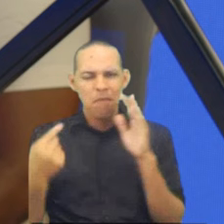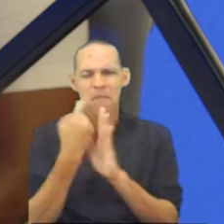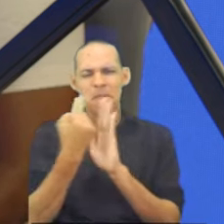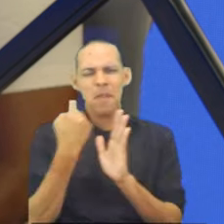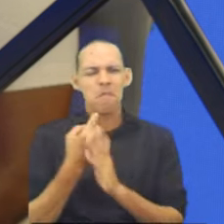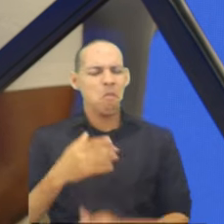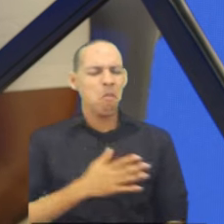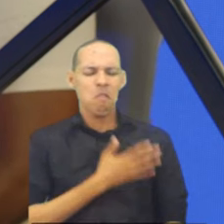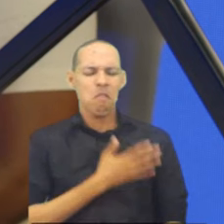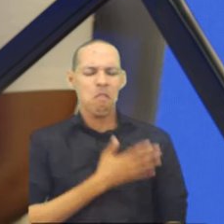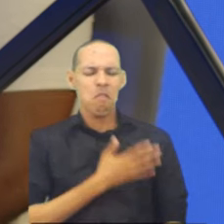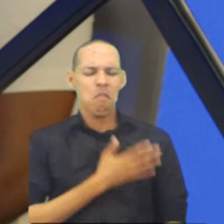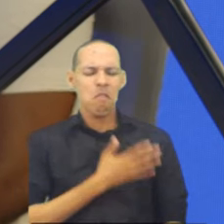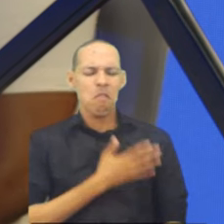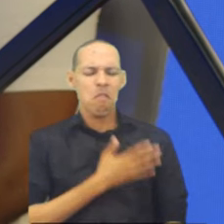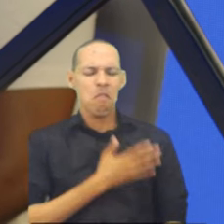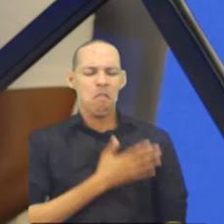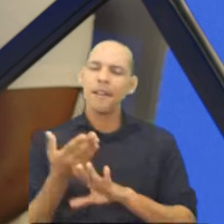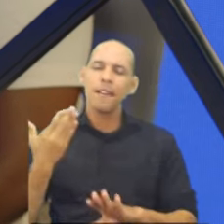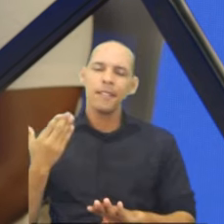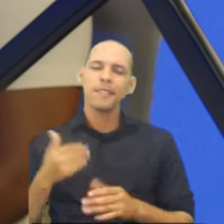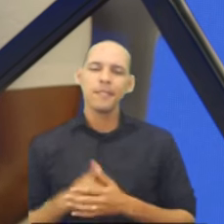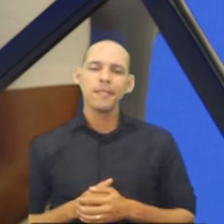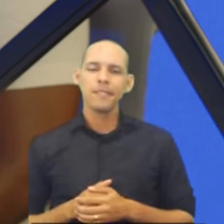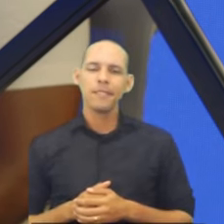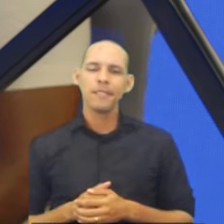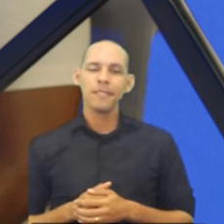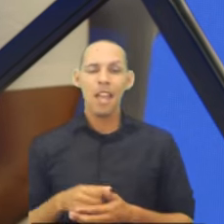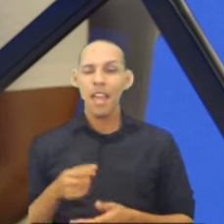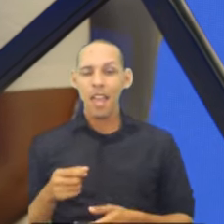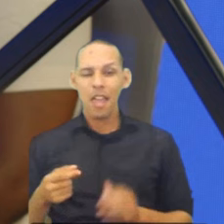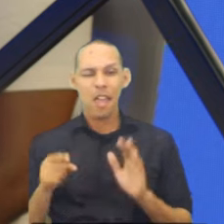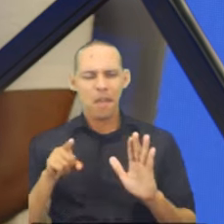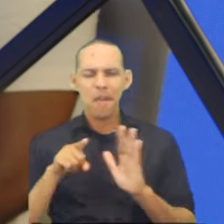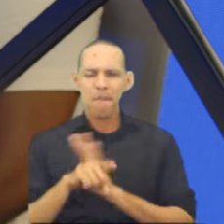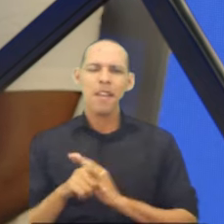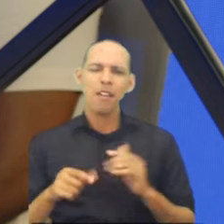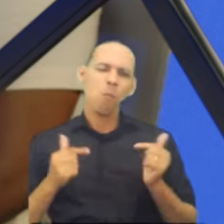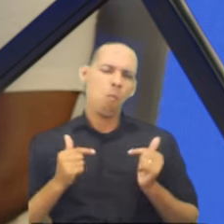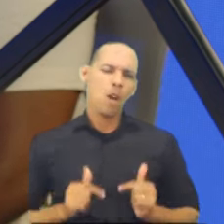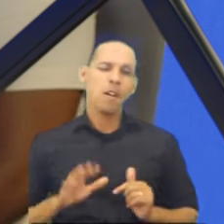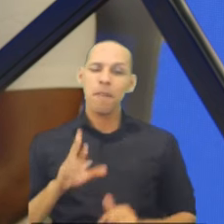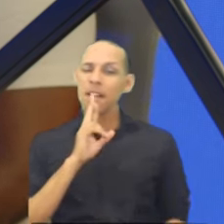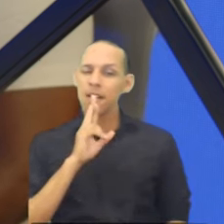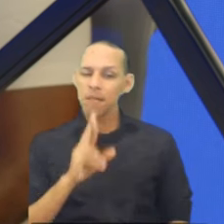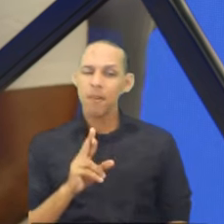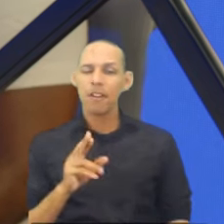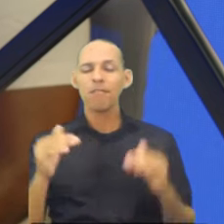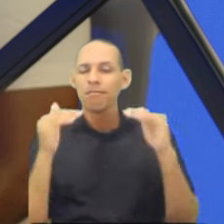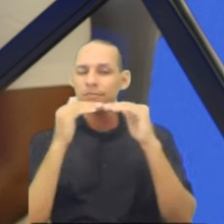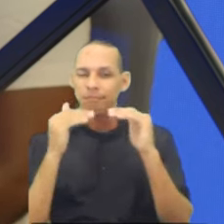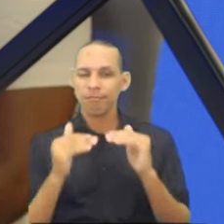perguntas esdrúxulas que você ouve de vez em quando que as pessoas ah São perguntas inocentes aí se você dá resposta na medida né